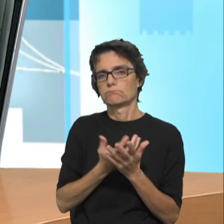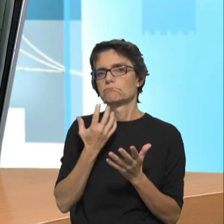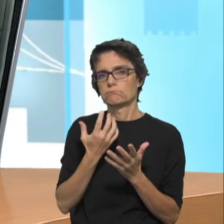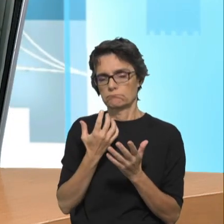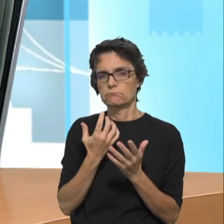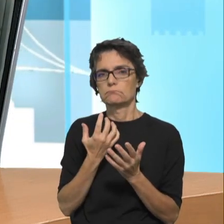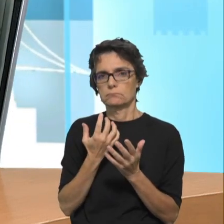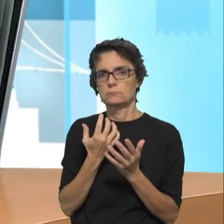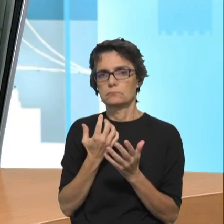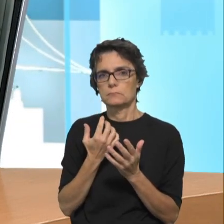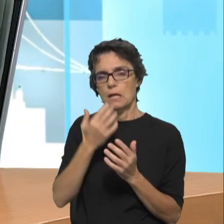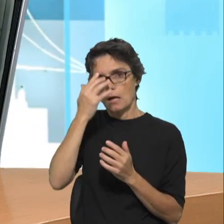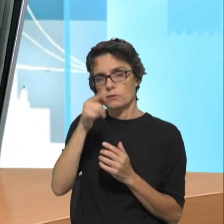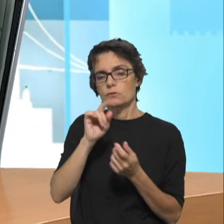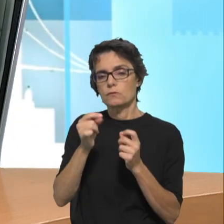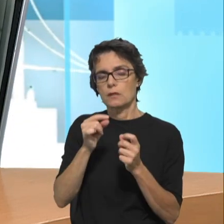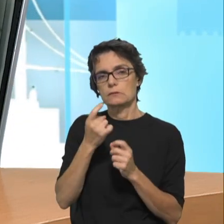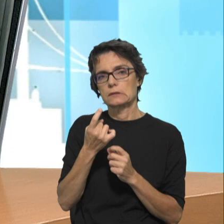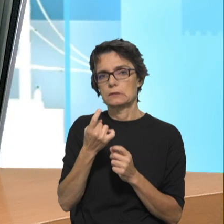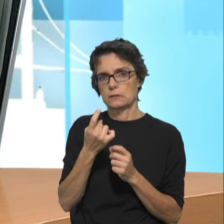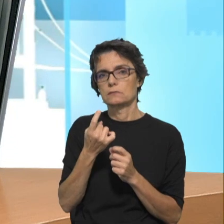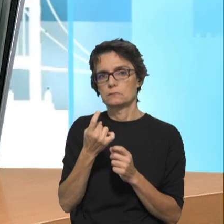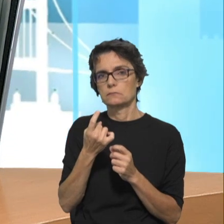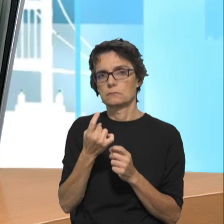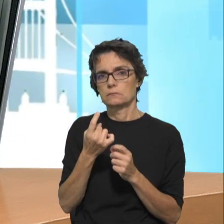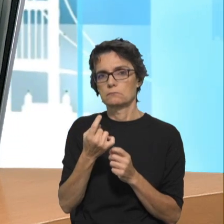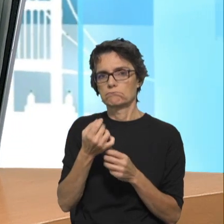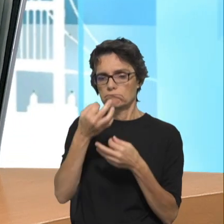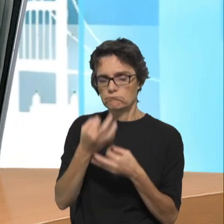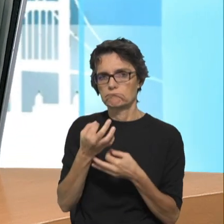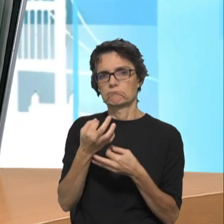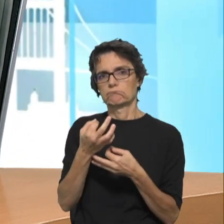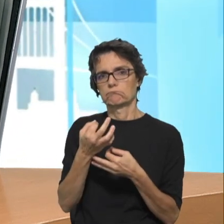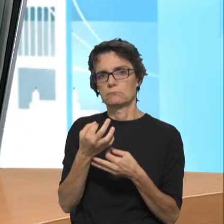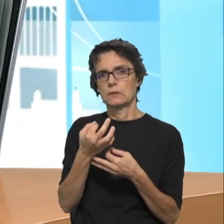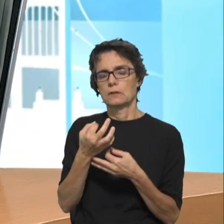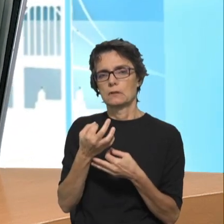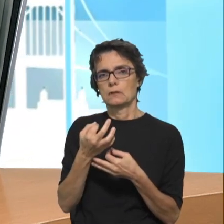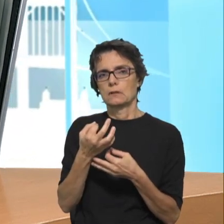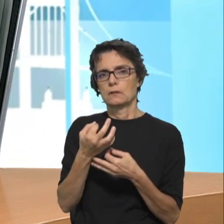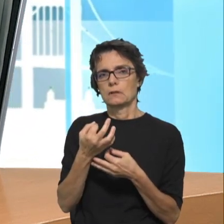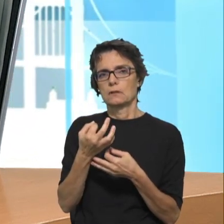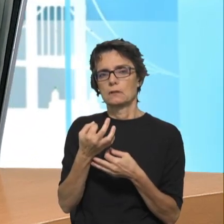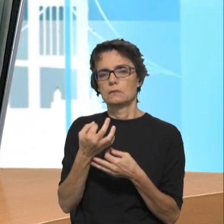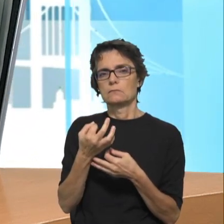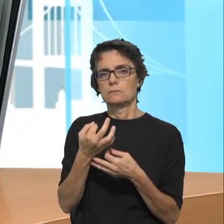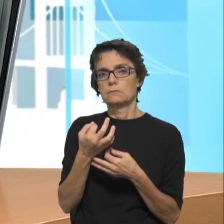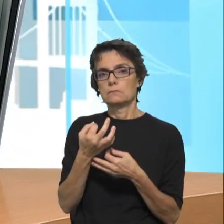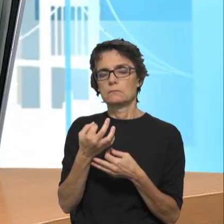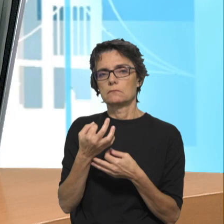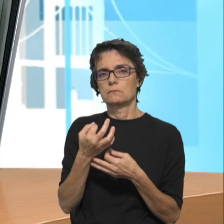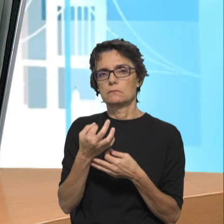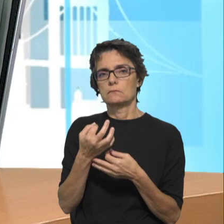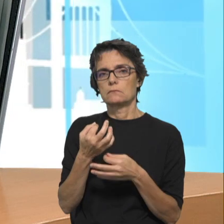preocupação que tem que ser dialogada com no âmbito da sociedade civil e creio que